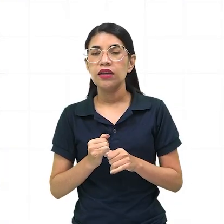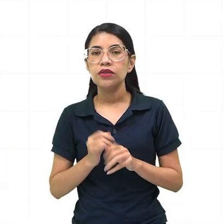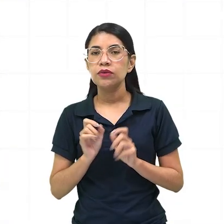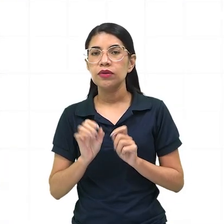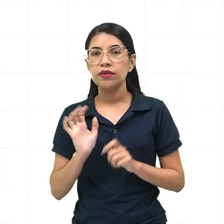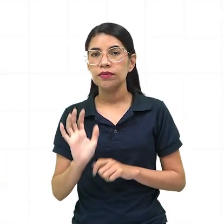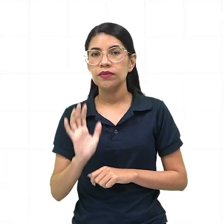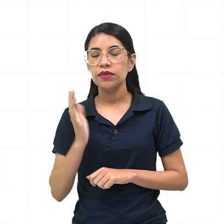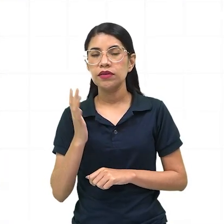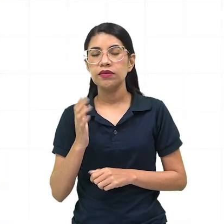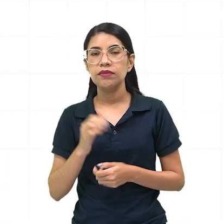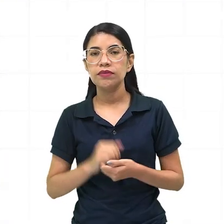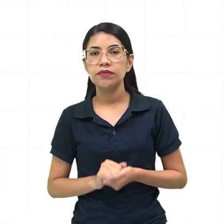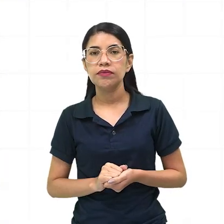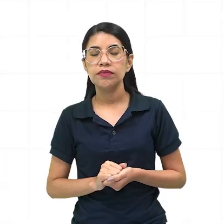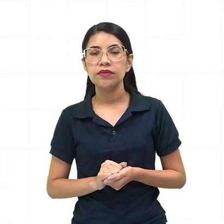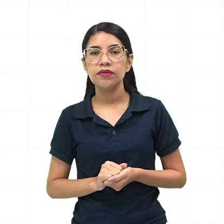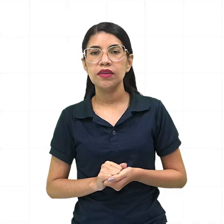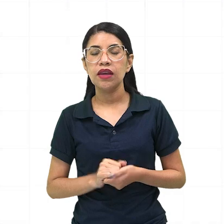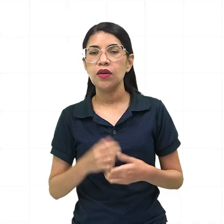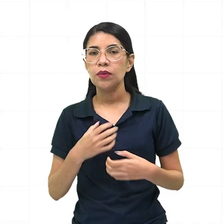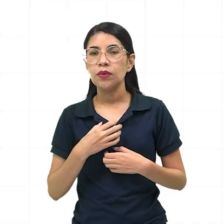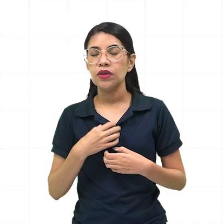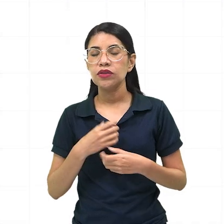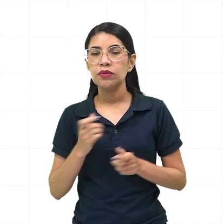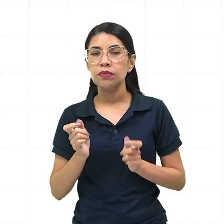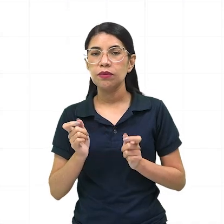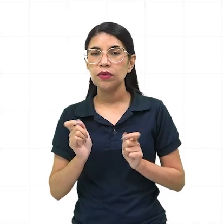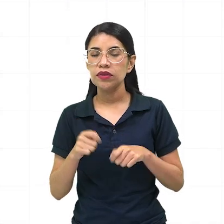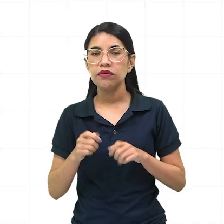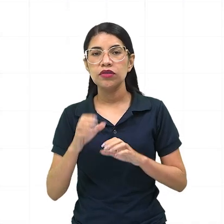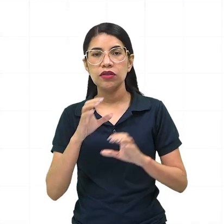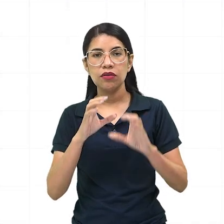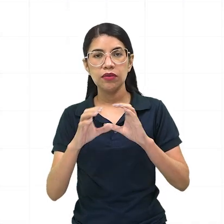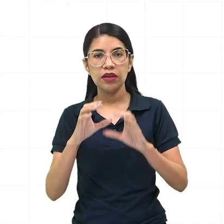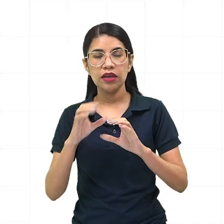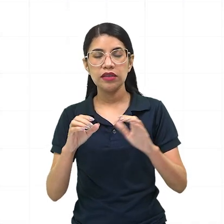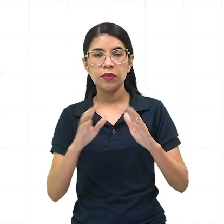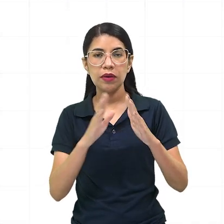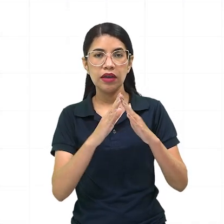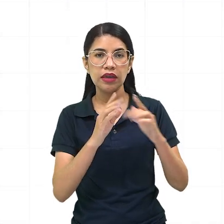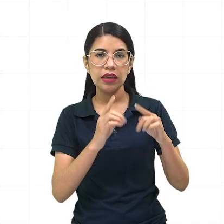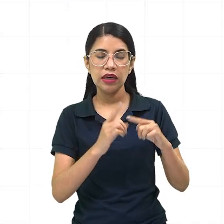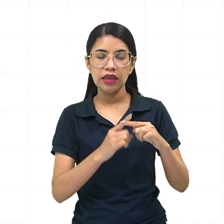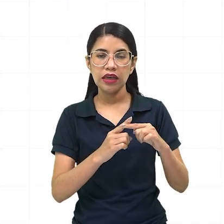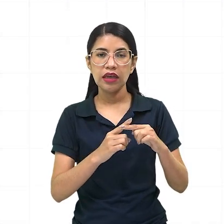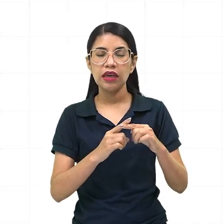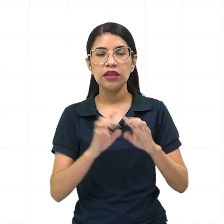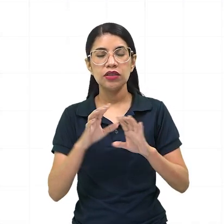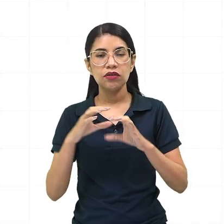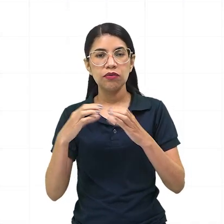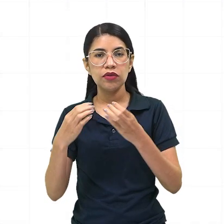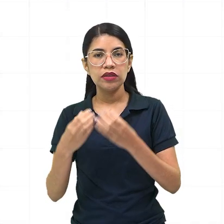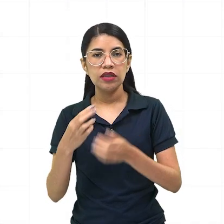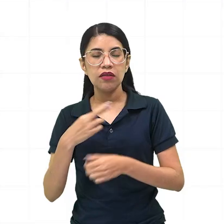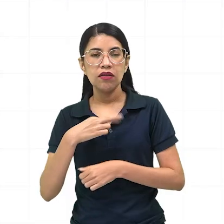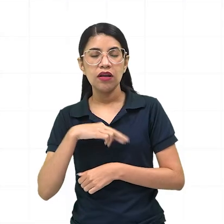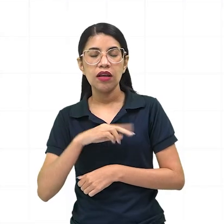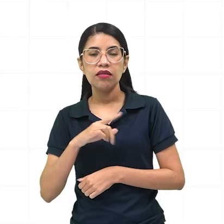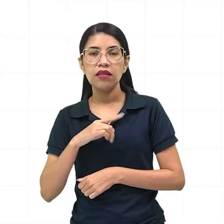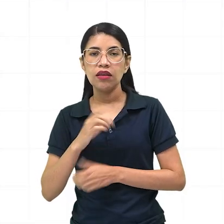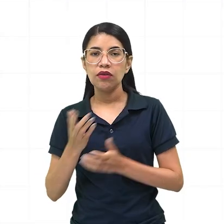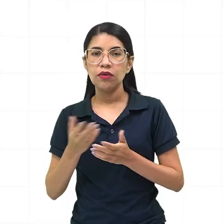A internet revolucionou a maneira como as religiões se comunicam, né? Para pensar. Igrejas, templos, comunidades religiosas agora têm